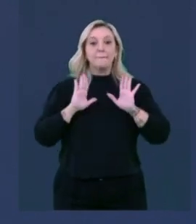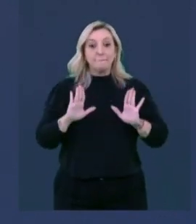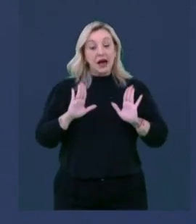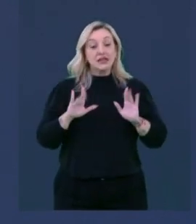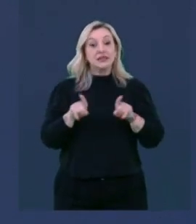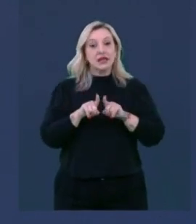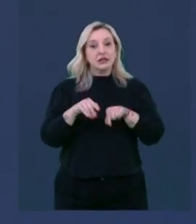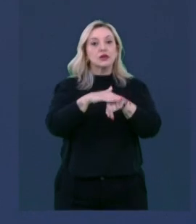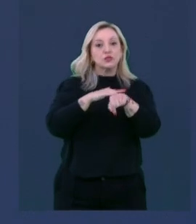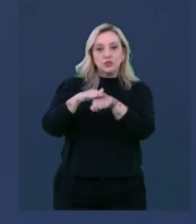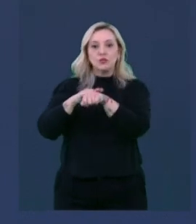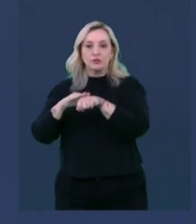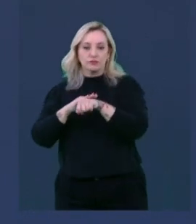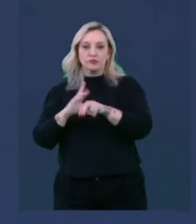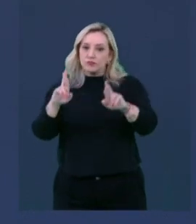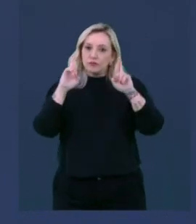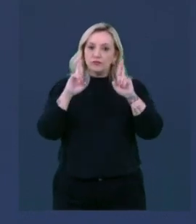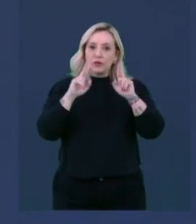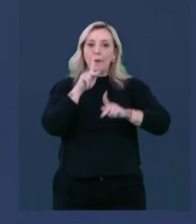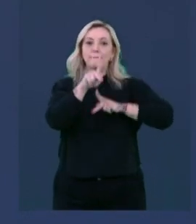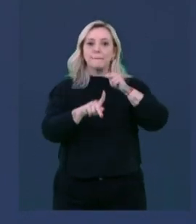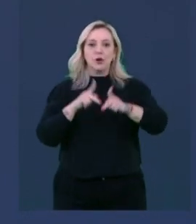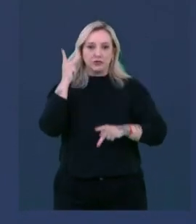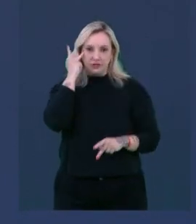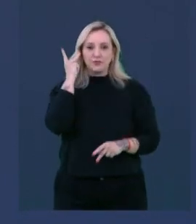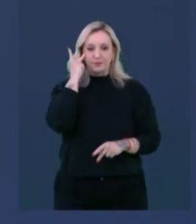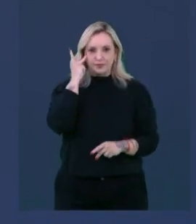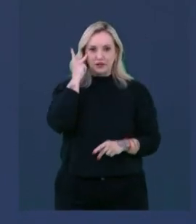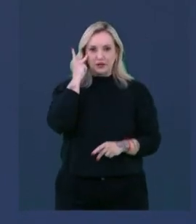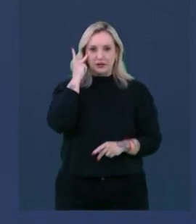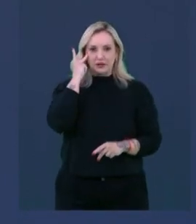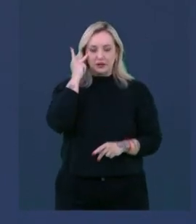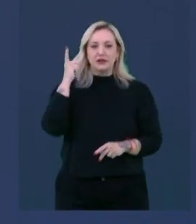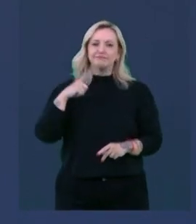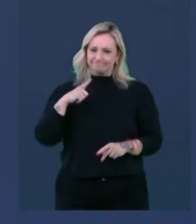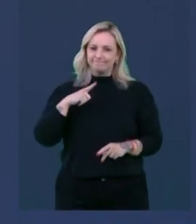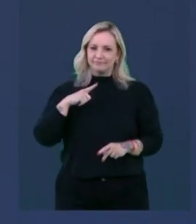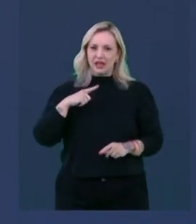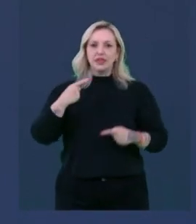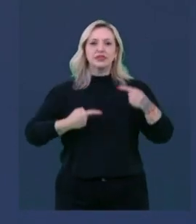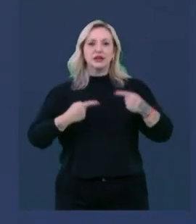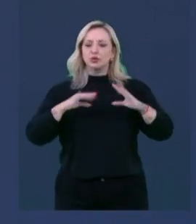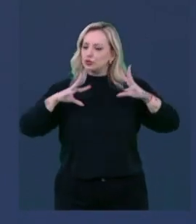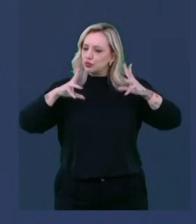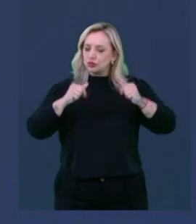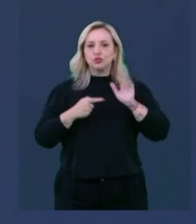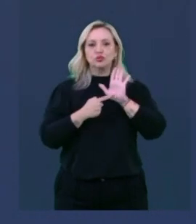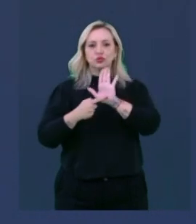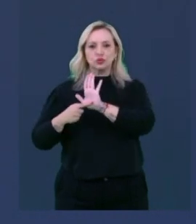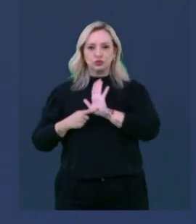estou disposto a conversar Espero que o povo de São Paulo eh tenha na realidade um debate em que todo mundo